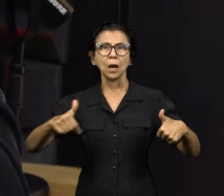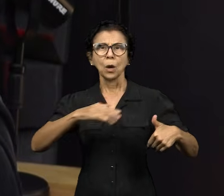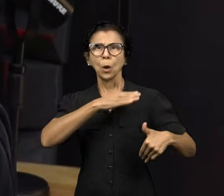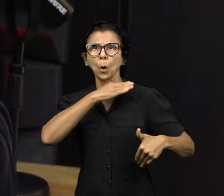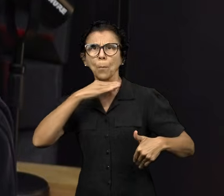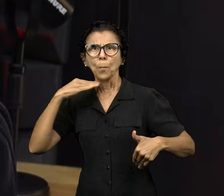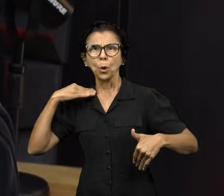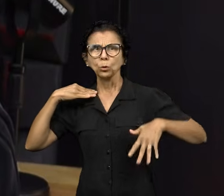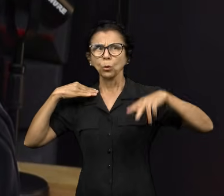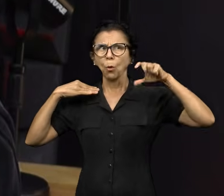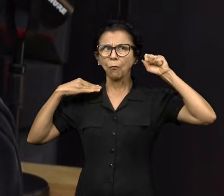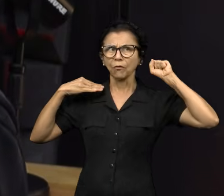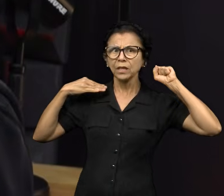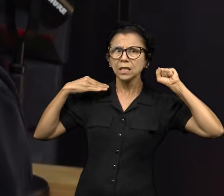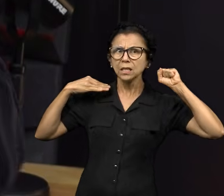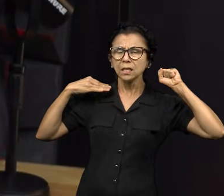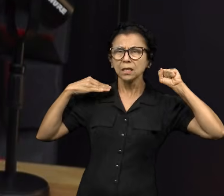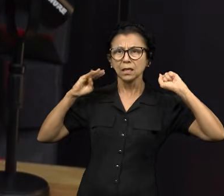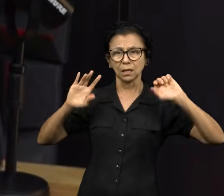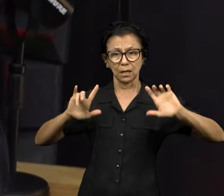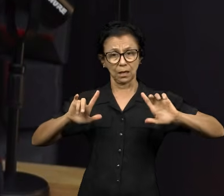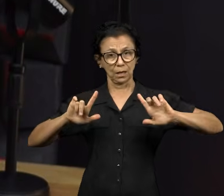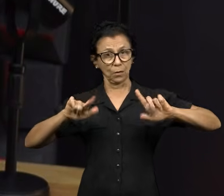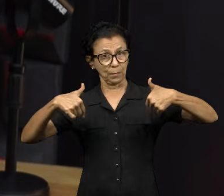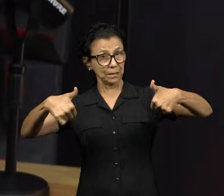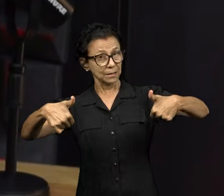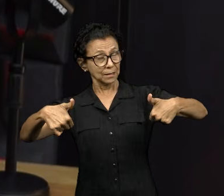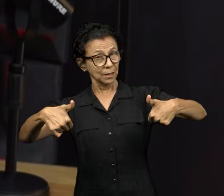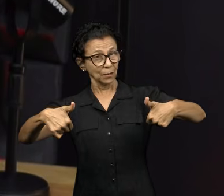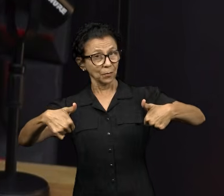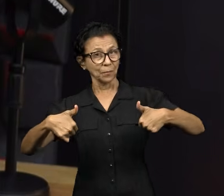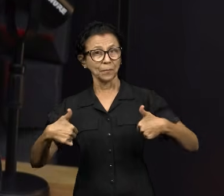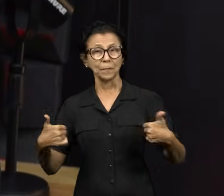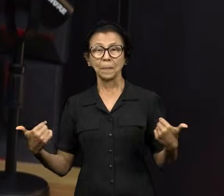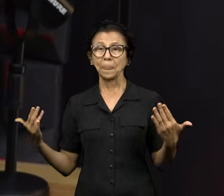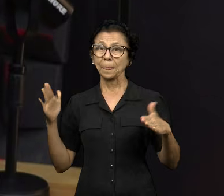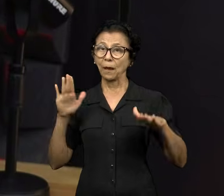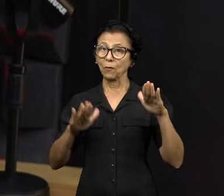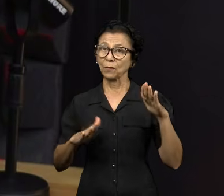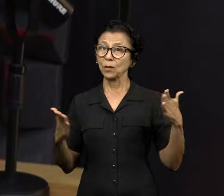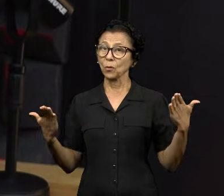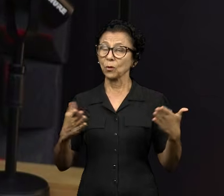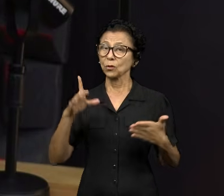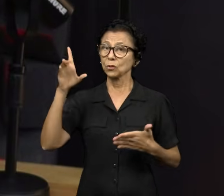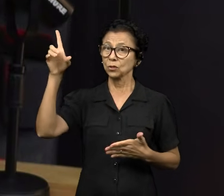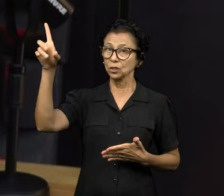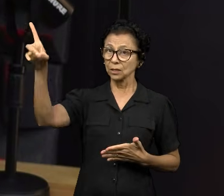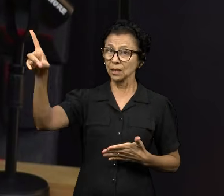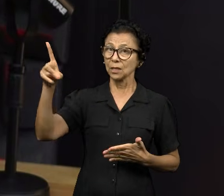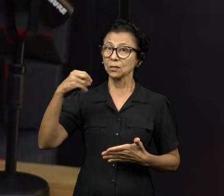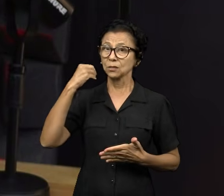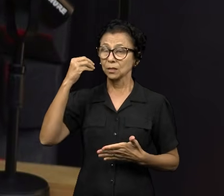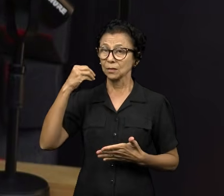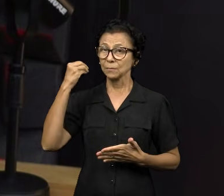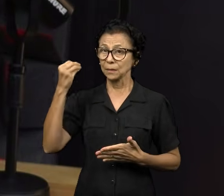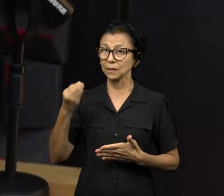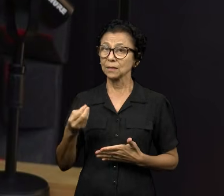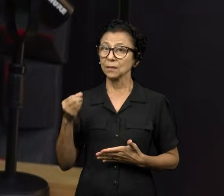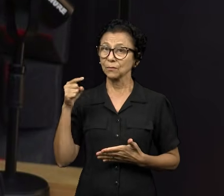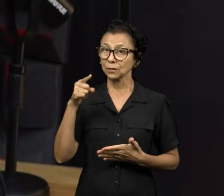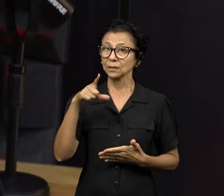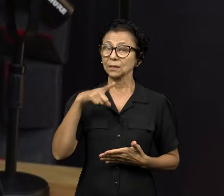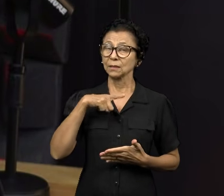ouvirão. Então essa é uma ação. Talvez hoje Deus separou para que você tenha essa experiência de ouvir